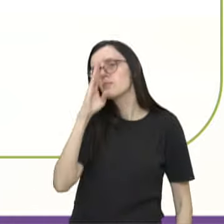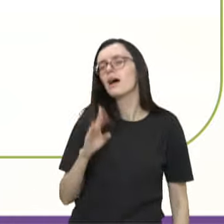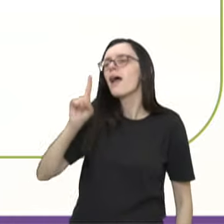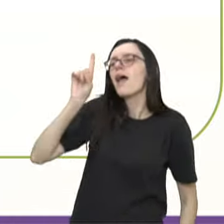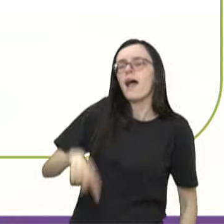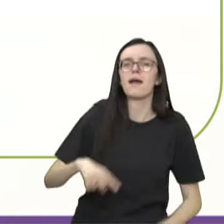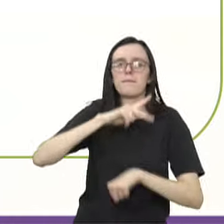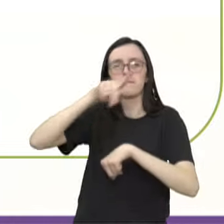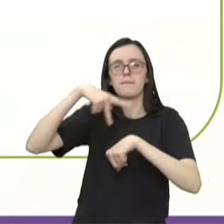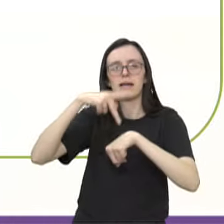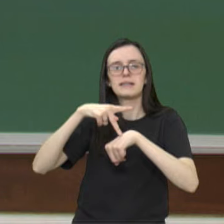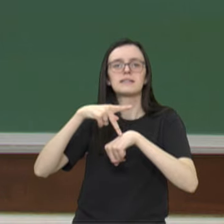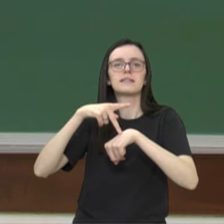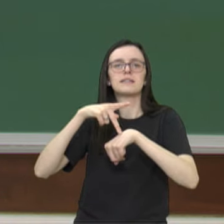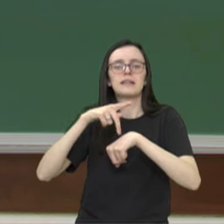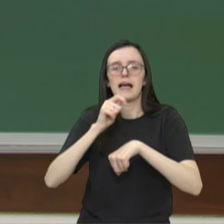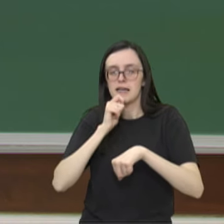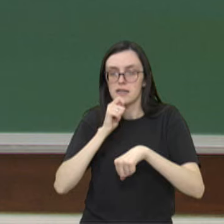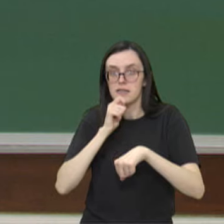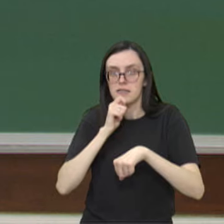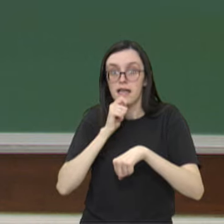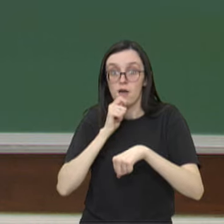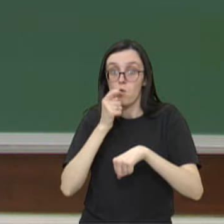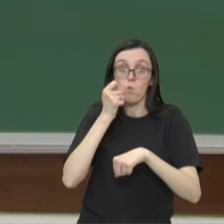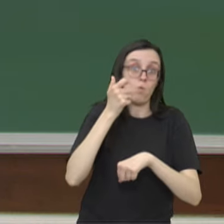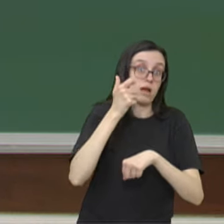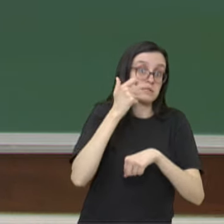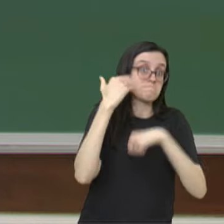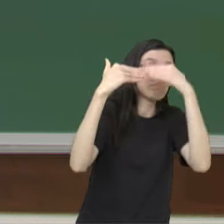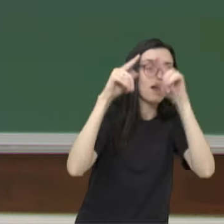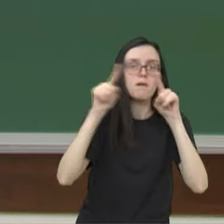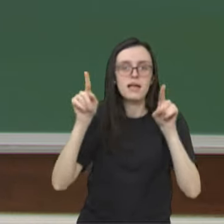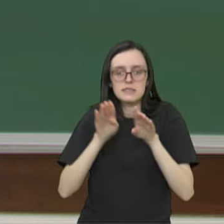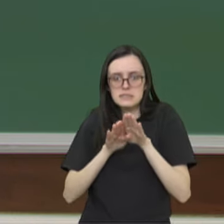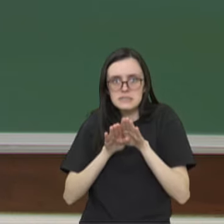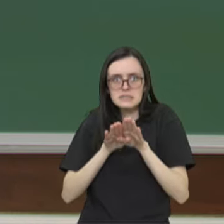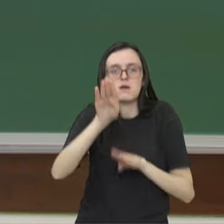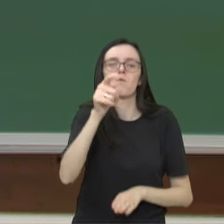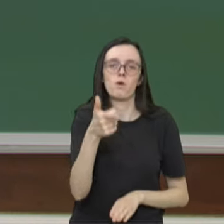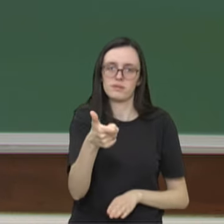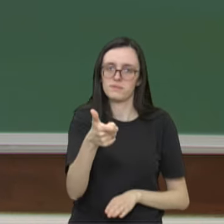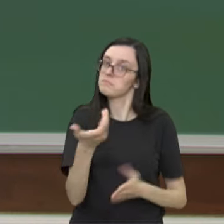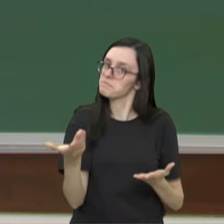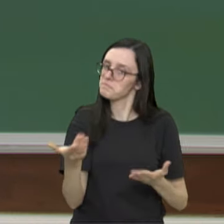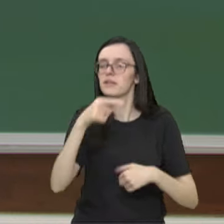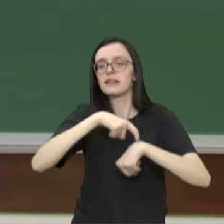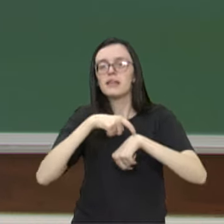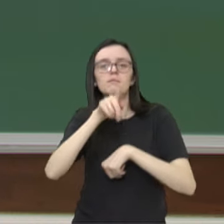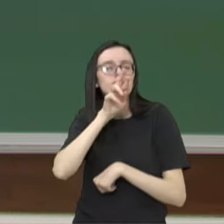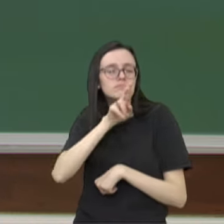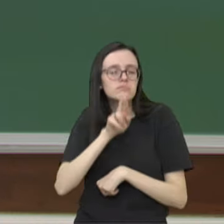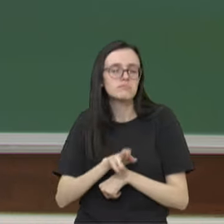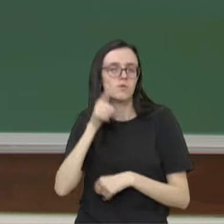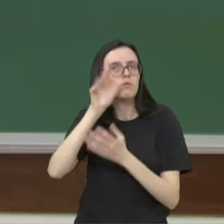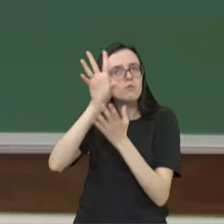país emergente, pessoal? Olha lá. Alguns minutos aí para que vocês possam copiar essas questões, tá ok?